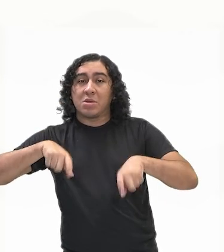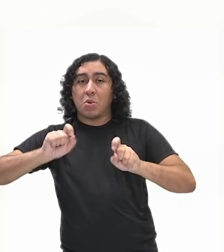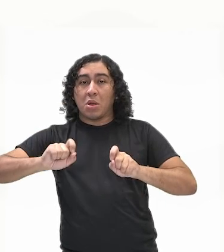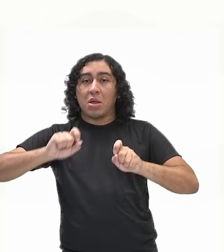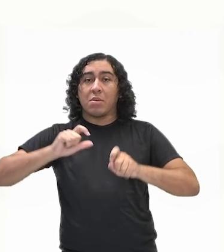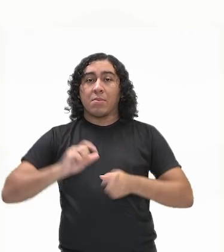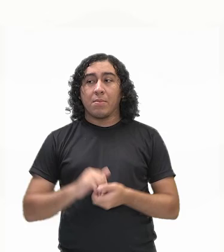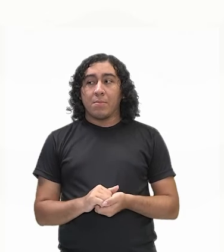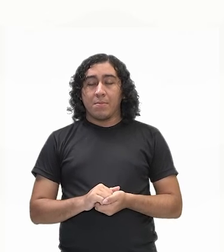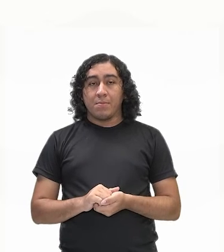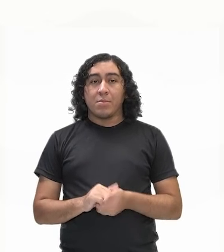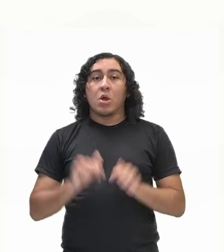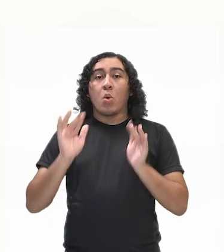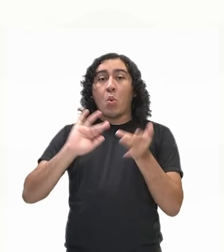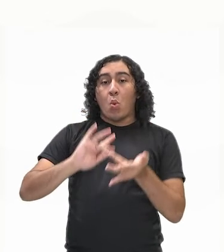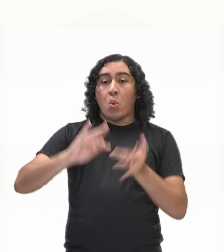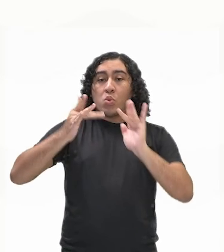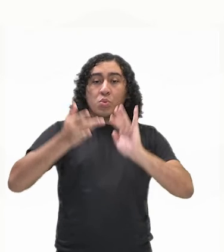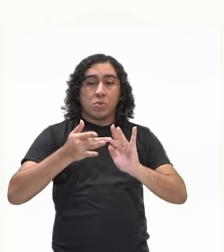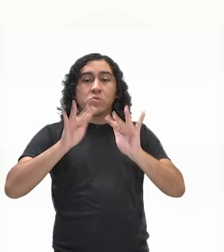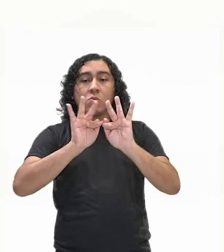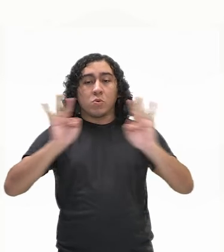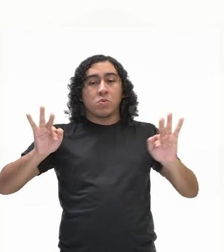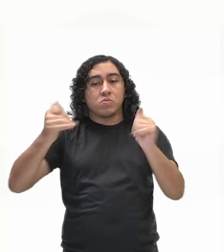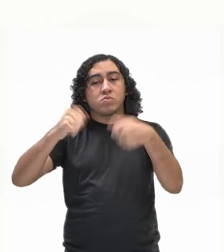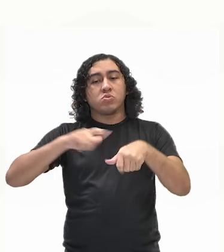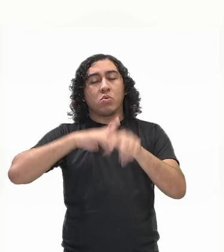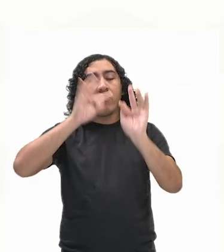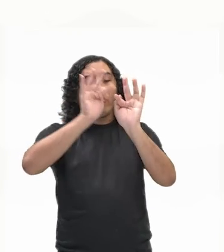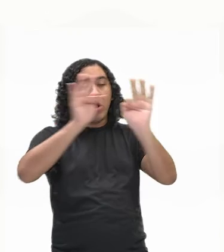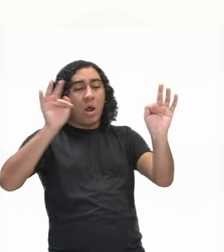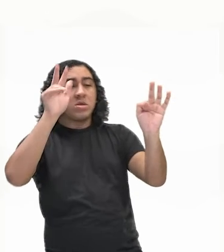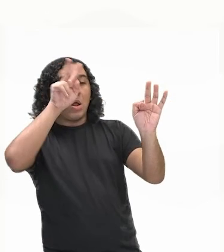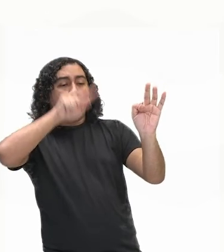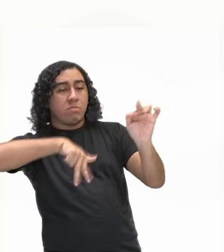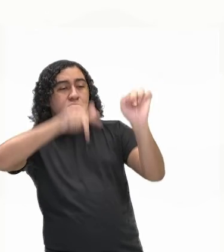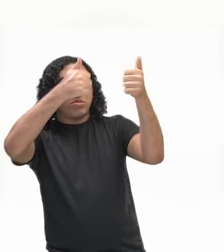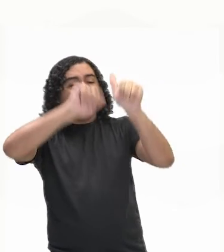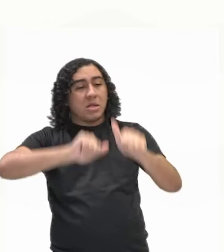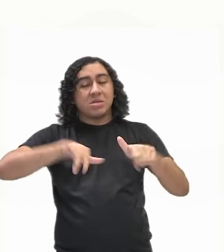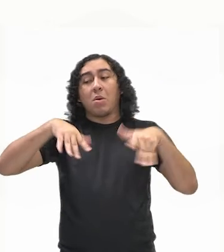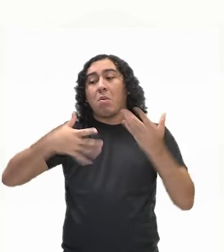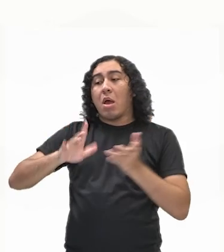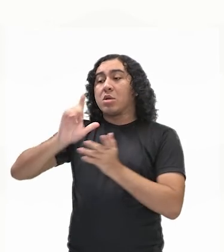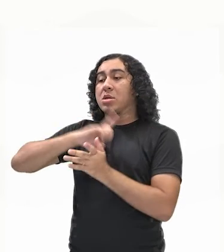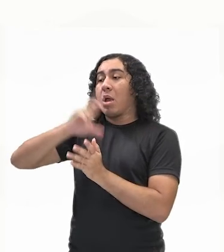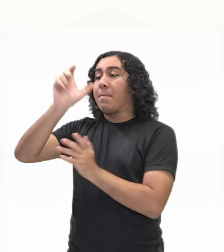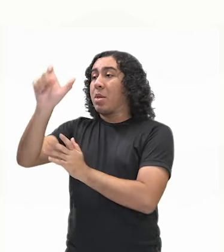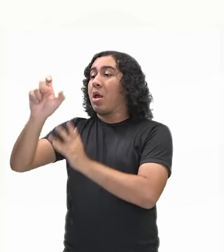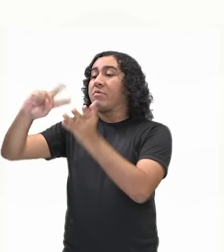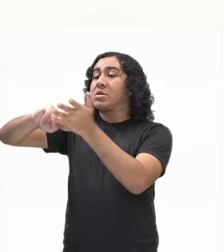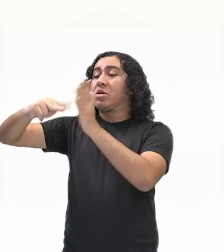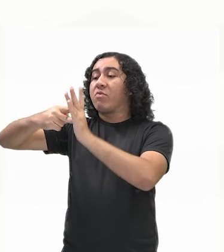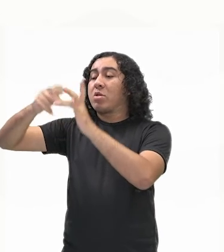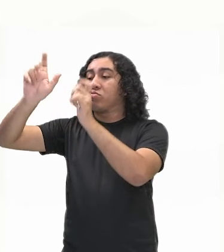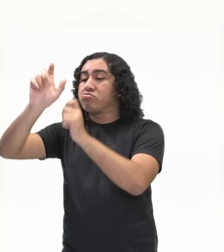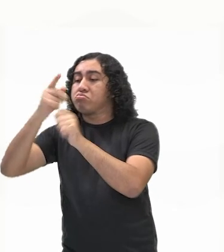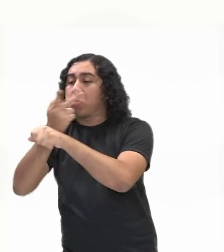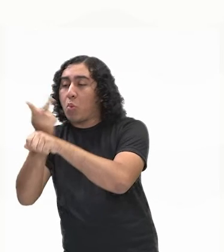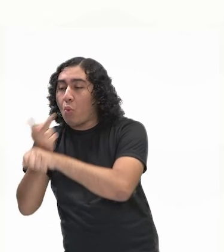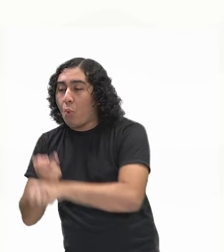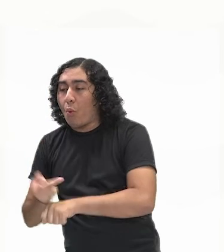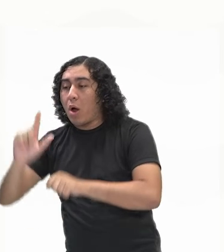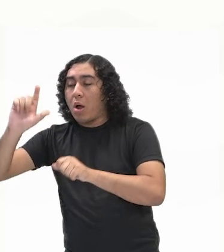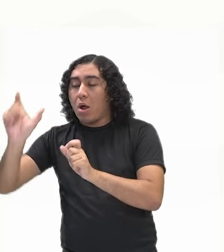reitero que é sempre uma questão de contexto, tá? Tu vais analisar o contexto, vai ver qual desse significado